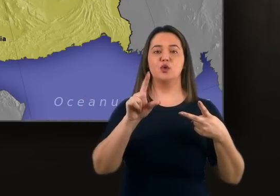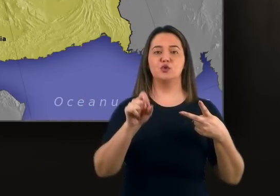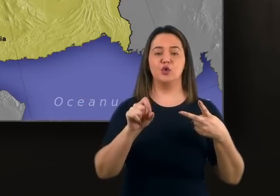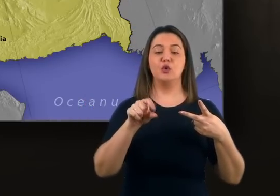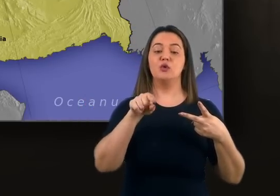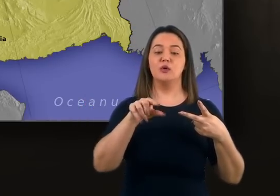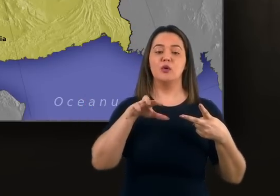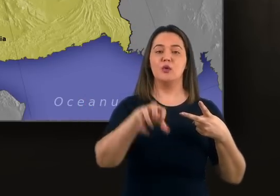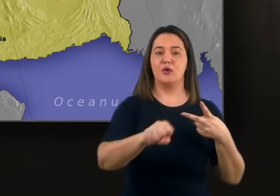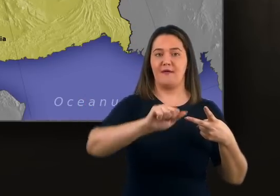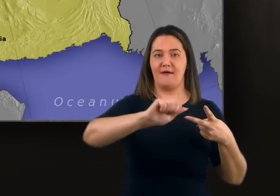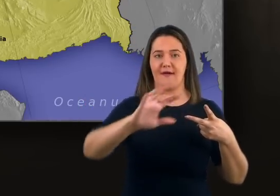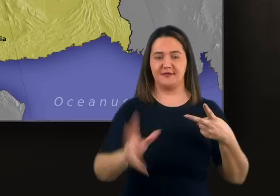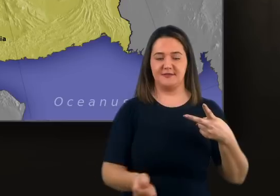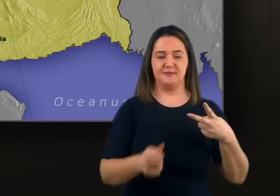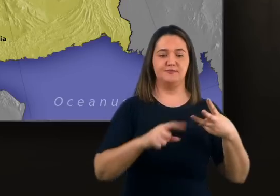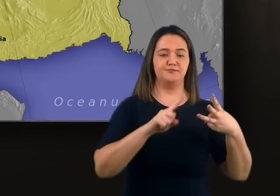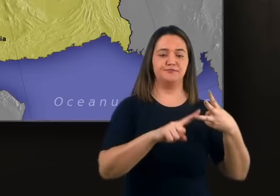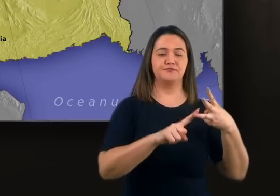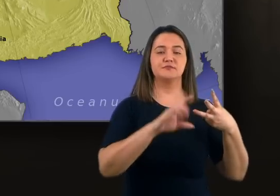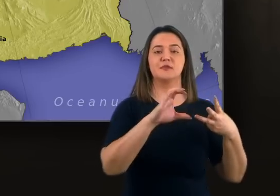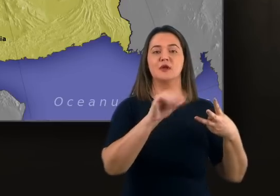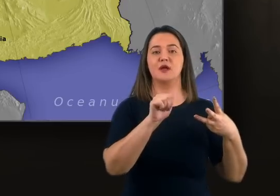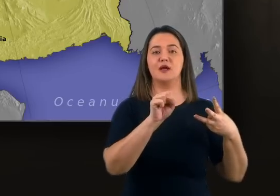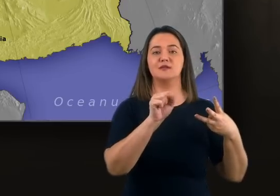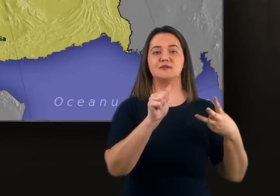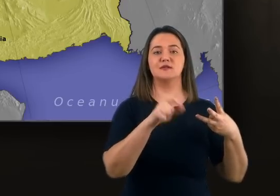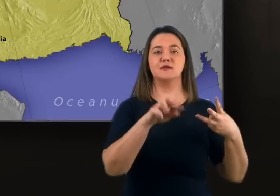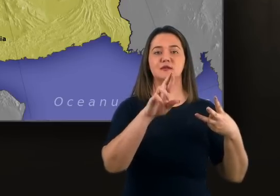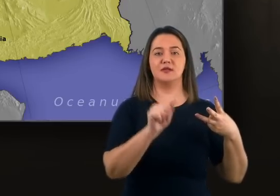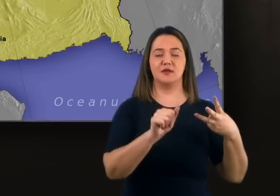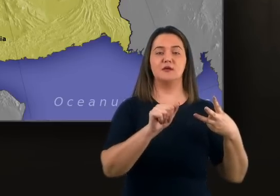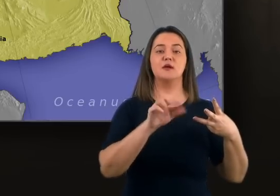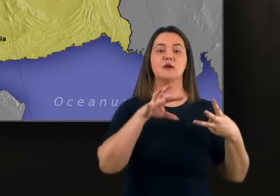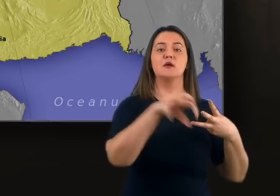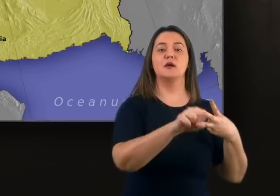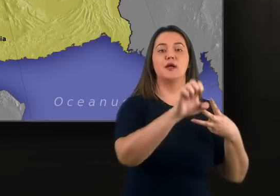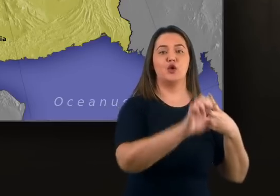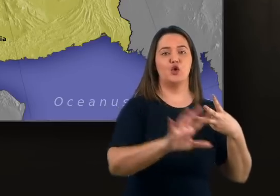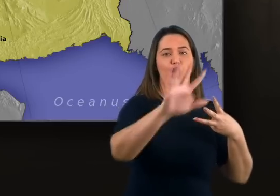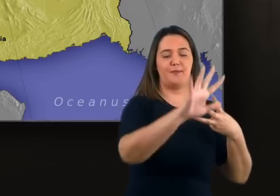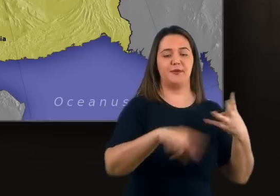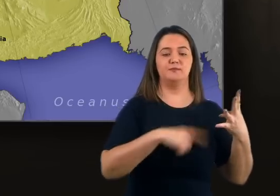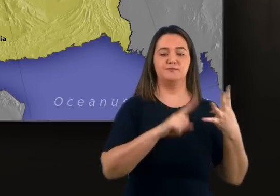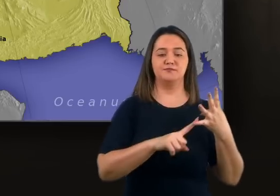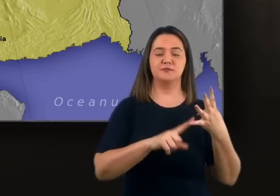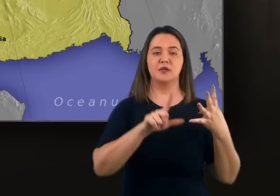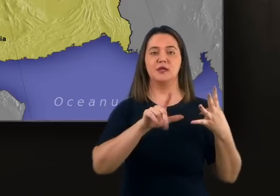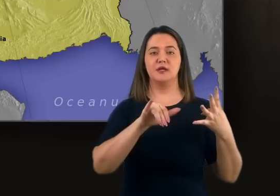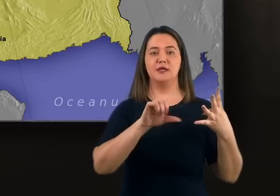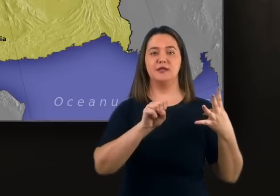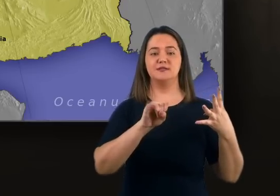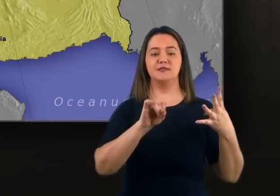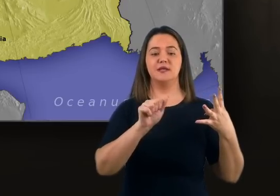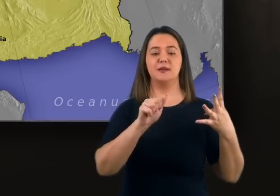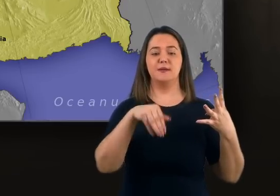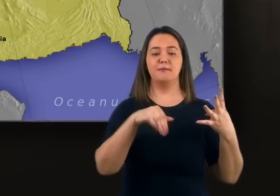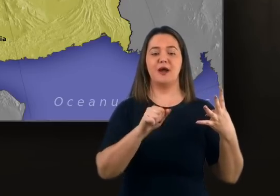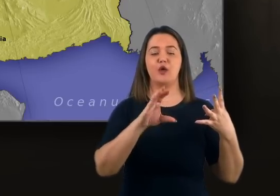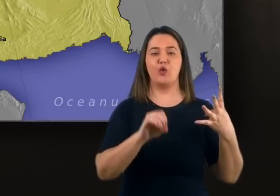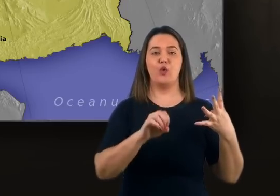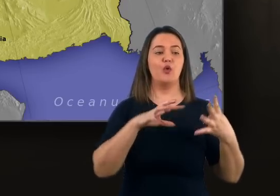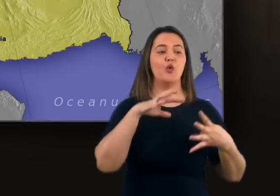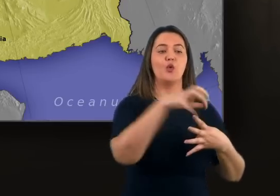com a Europa, especialmente a Macedônia e Tessália, e Lisímaco ficou com a Trácia. Seleuco foi deixado de fora